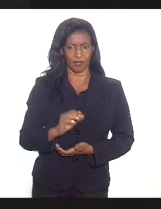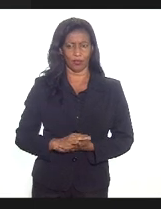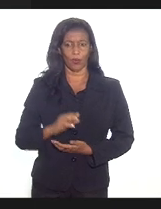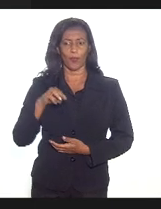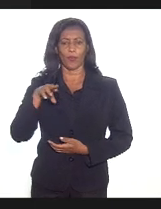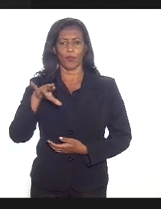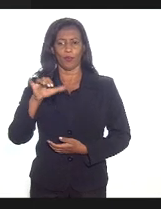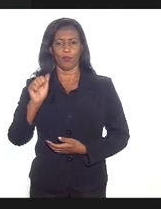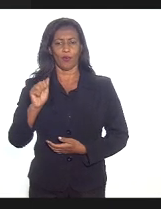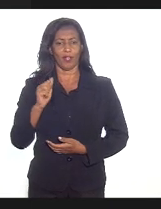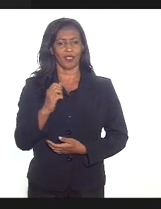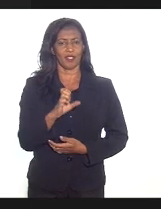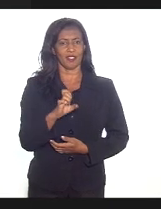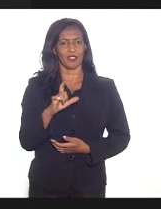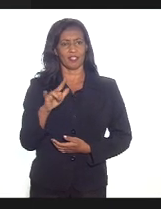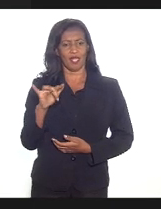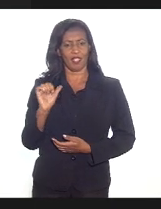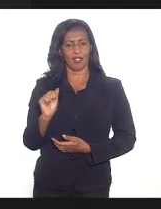Mônica, Flávio, Célia.